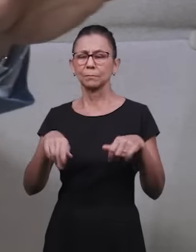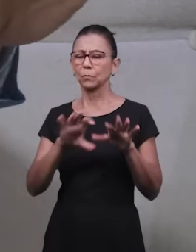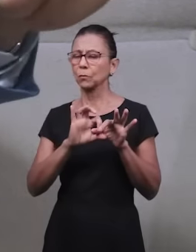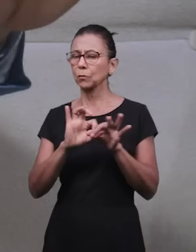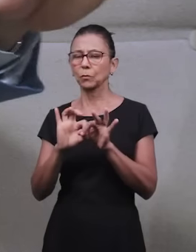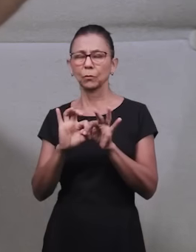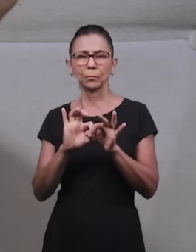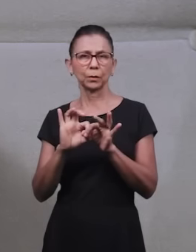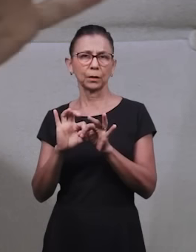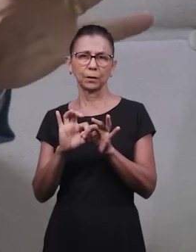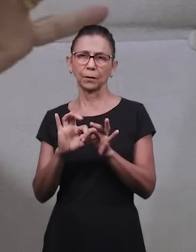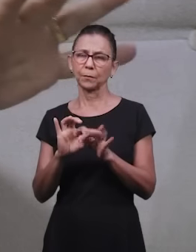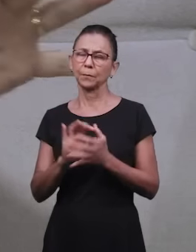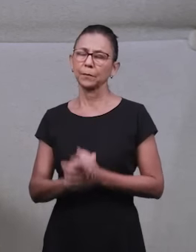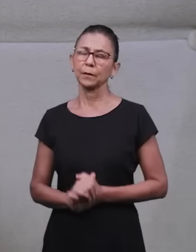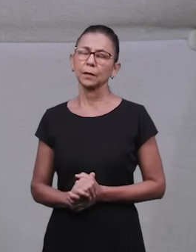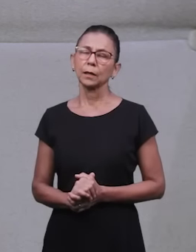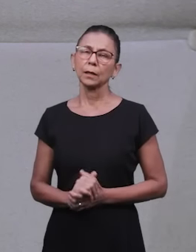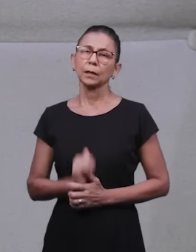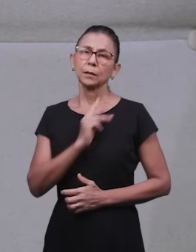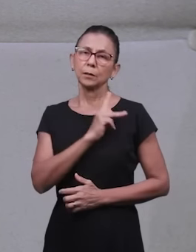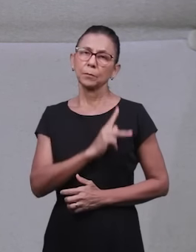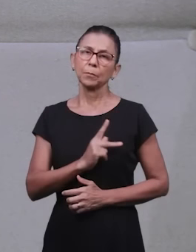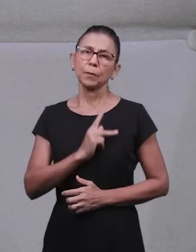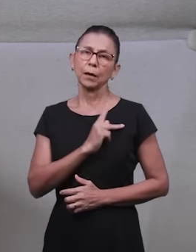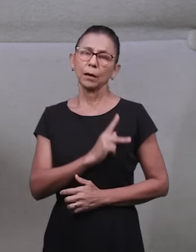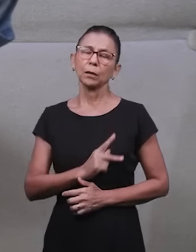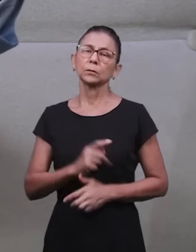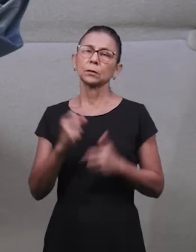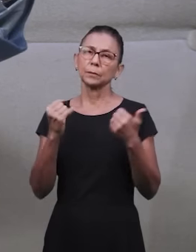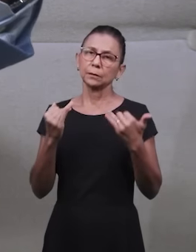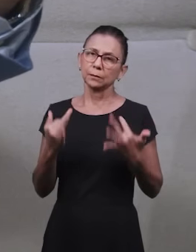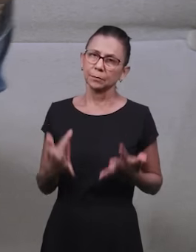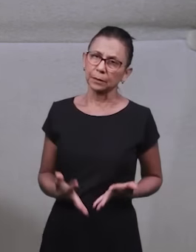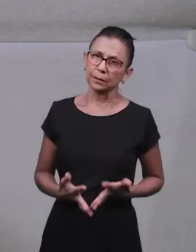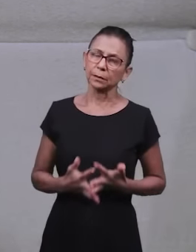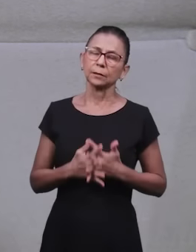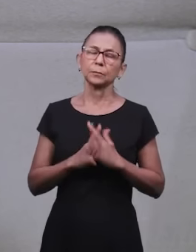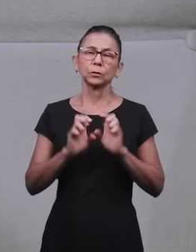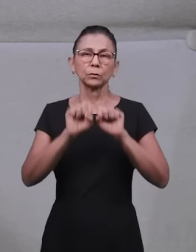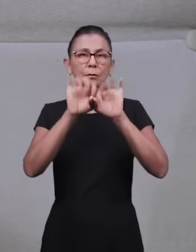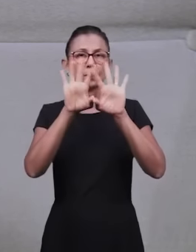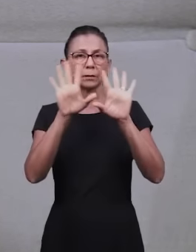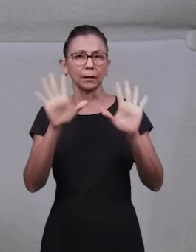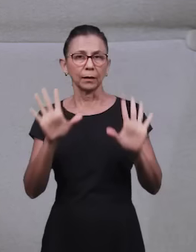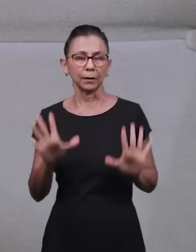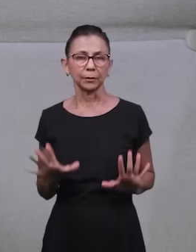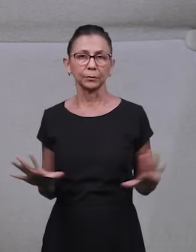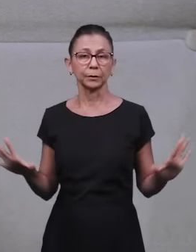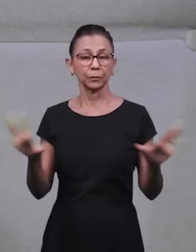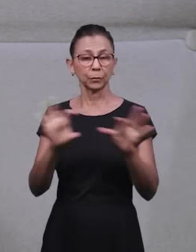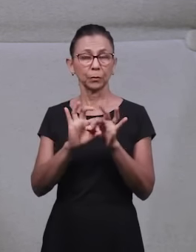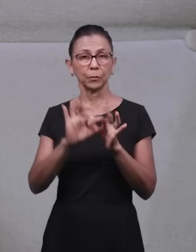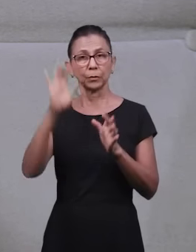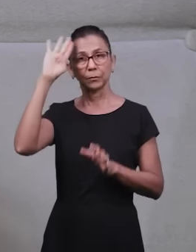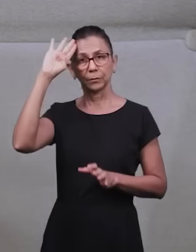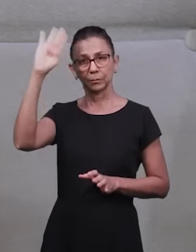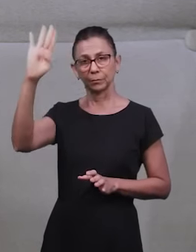Paulo fala isso de forma muito enfática. A carta de Judas, como nós falamos aquela vez. Então, a comunhão é